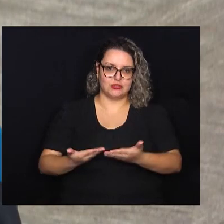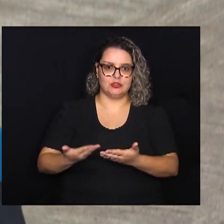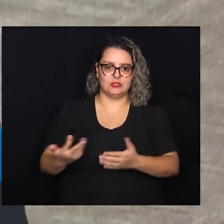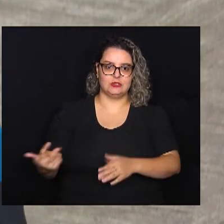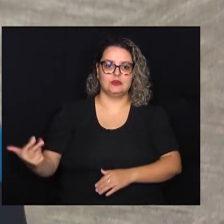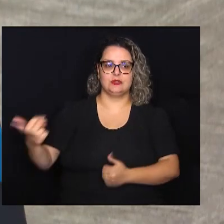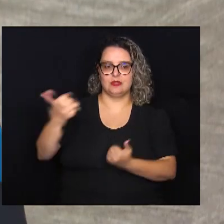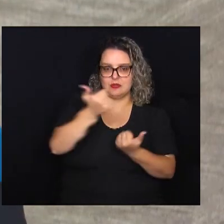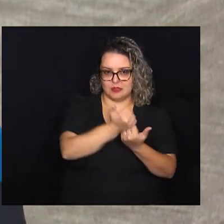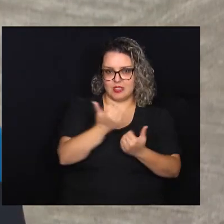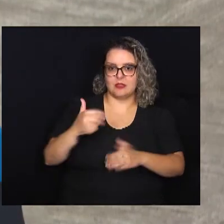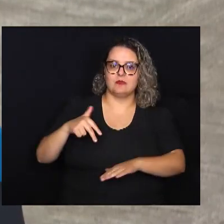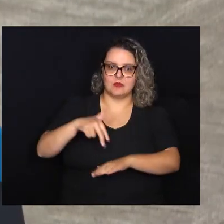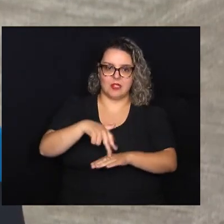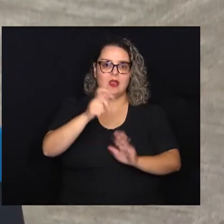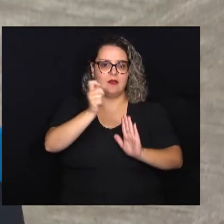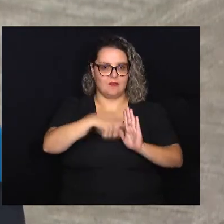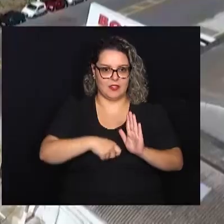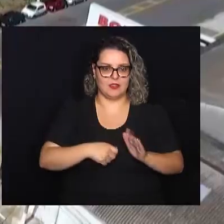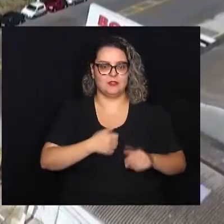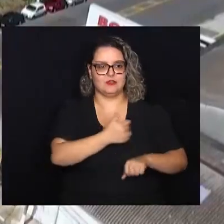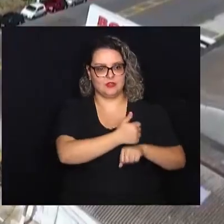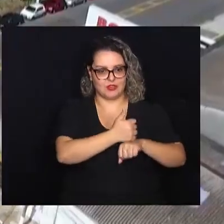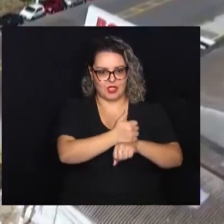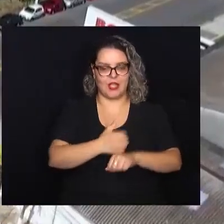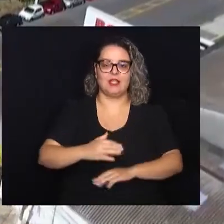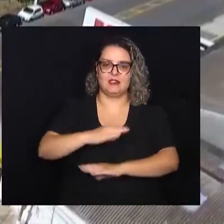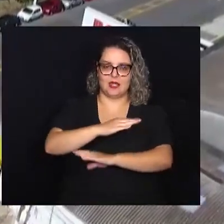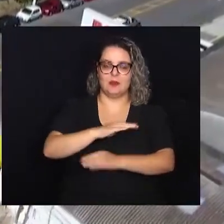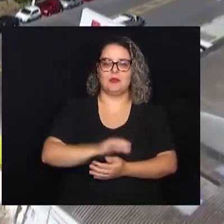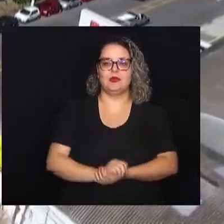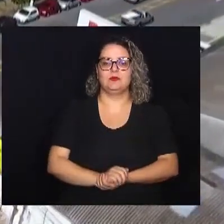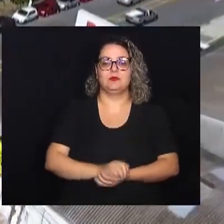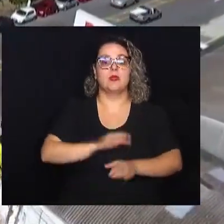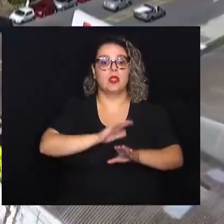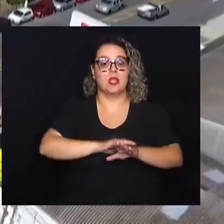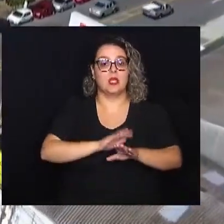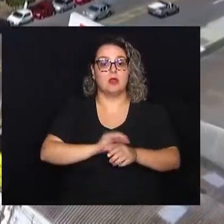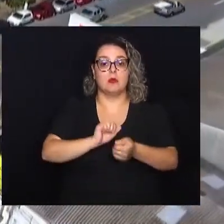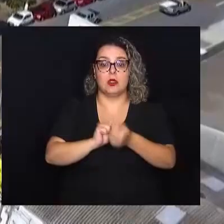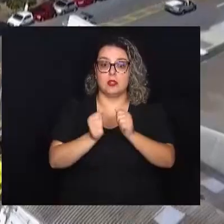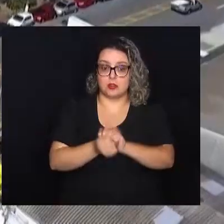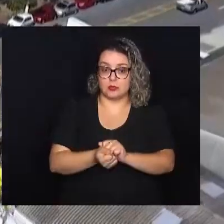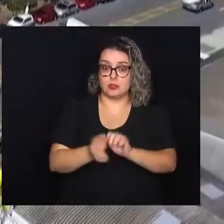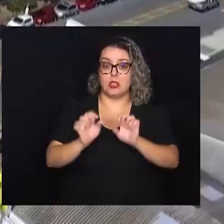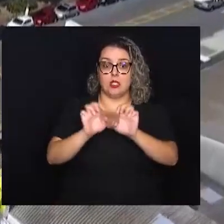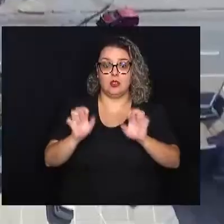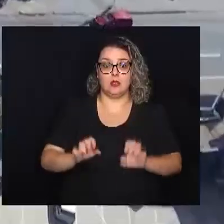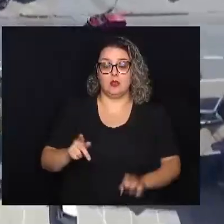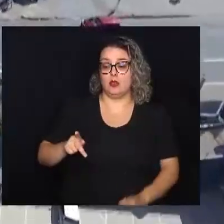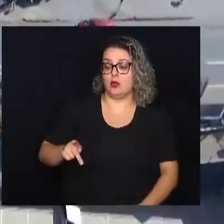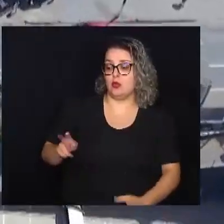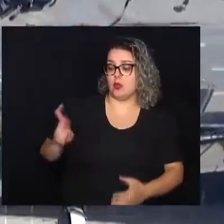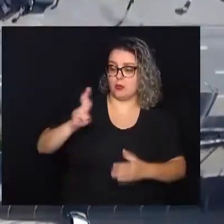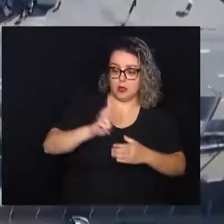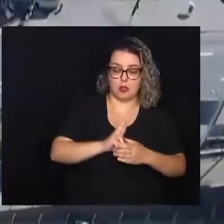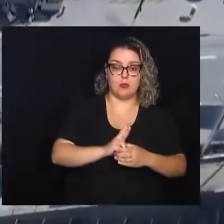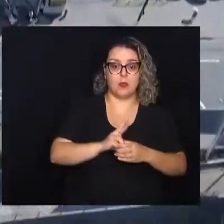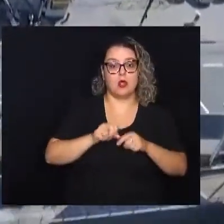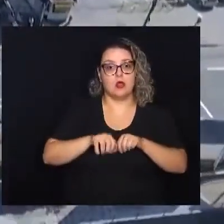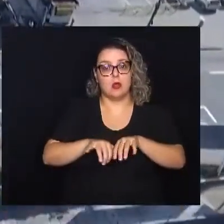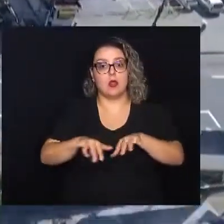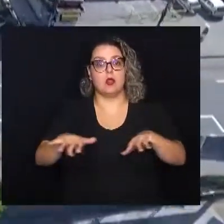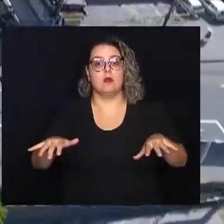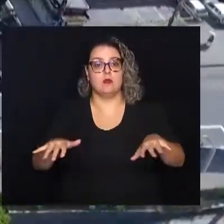esses cargos efetivos e de carreira da câmara a medida vai adequar a estrutura da procuradoria da casa e ampliar